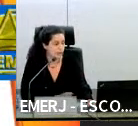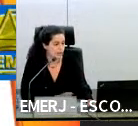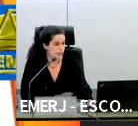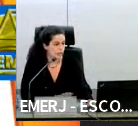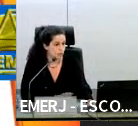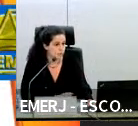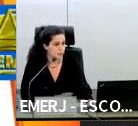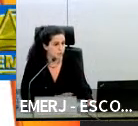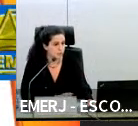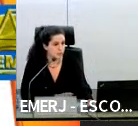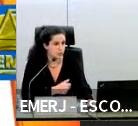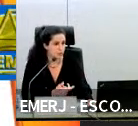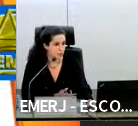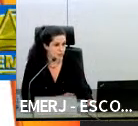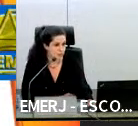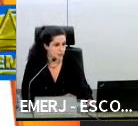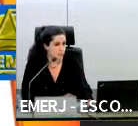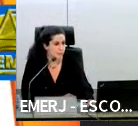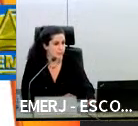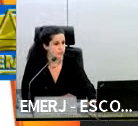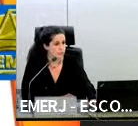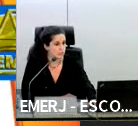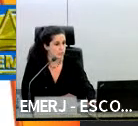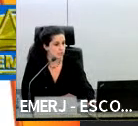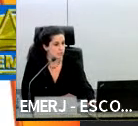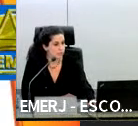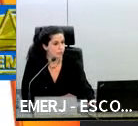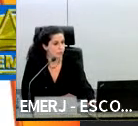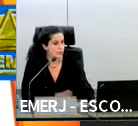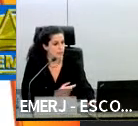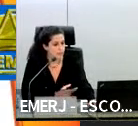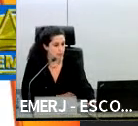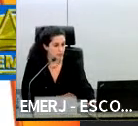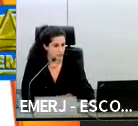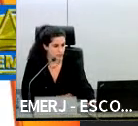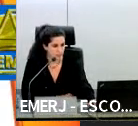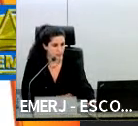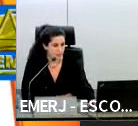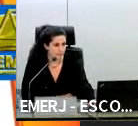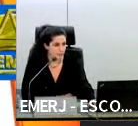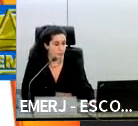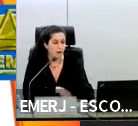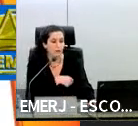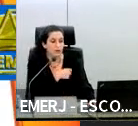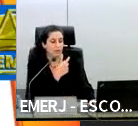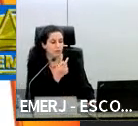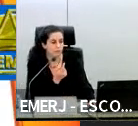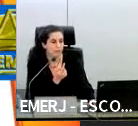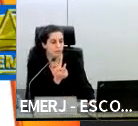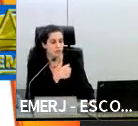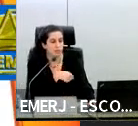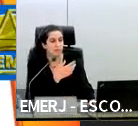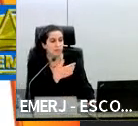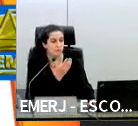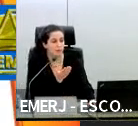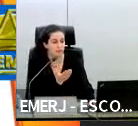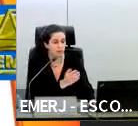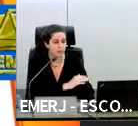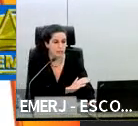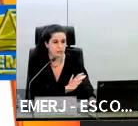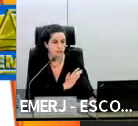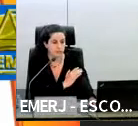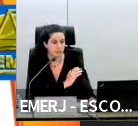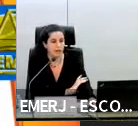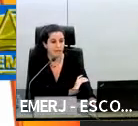para ir finalizando. Algumas respostas, como elaboração de campanhas de conscientização, criação do aplicativo Maria da Penha Virtual, que a gente